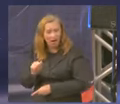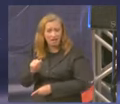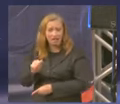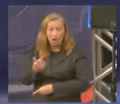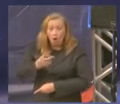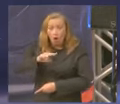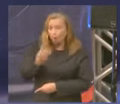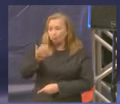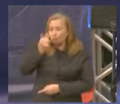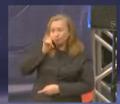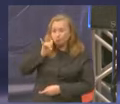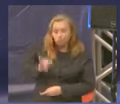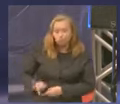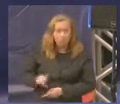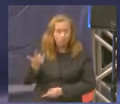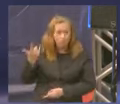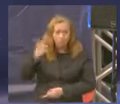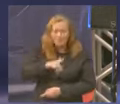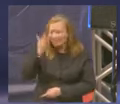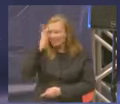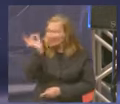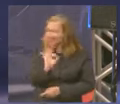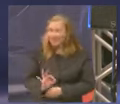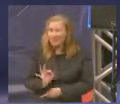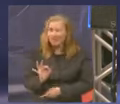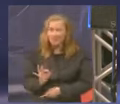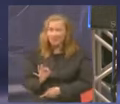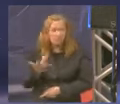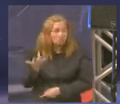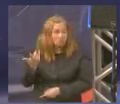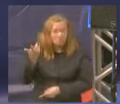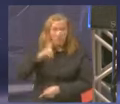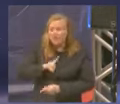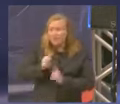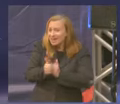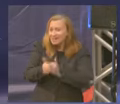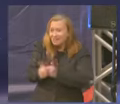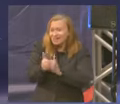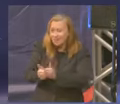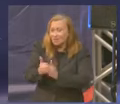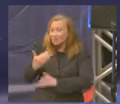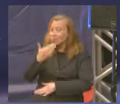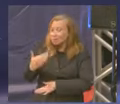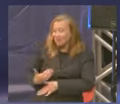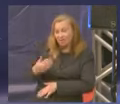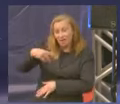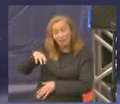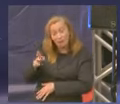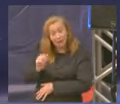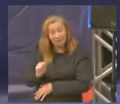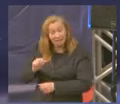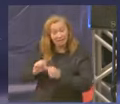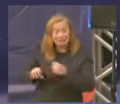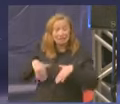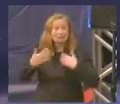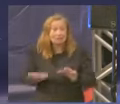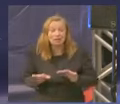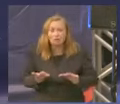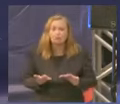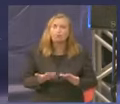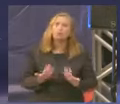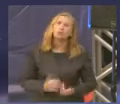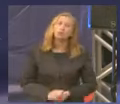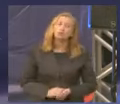o telefone porque não consegue compreender, não consegue seguir o passo a passo que a máquina está mandando ele fazer. Então, a gente ainda tem